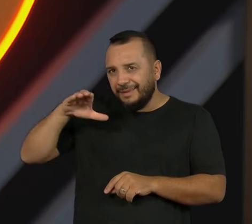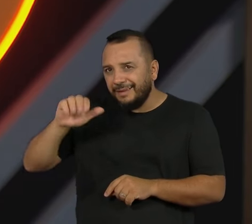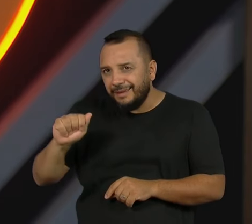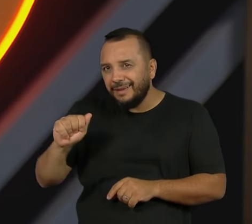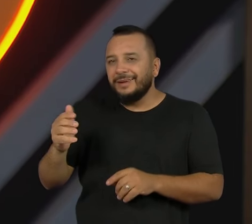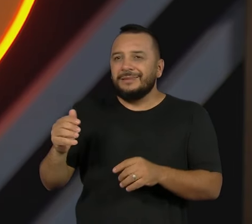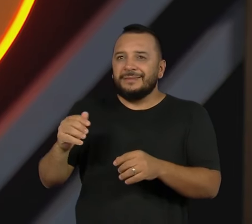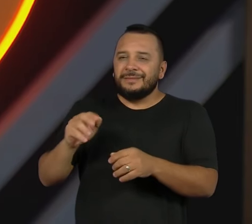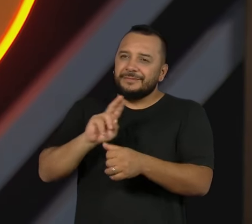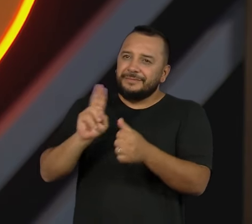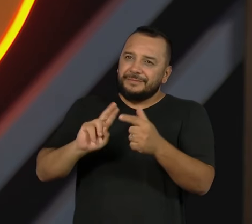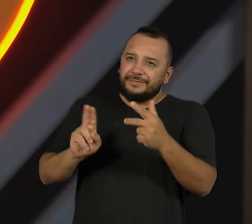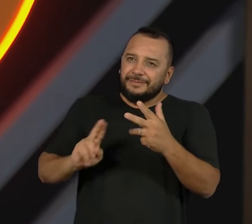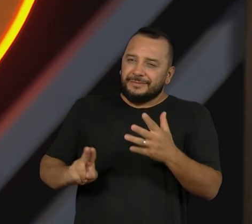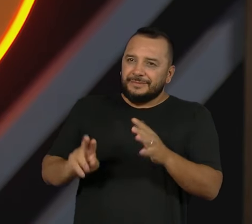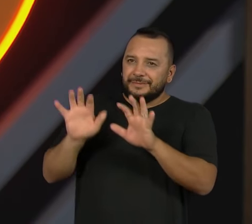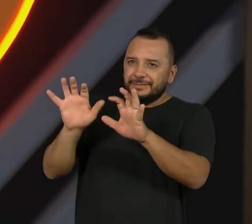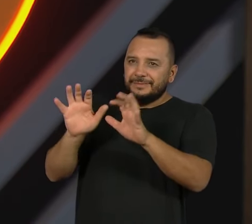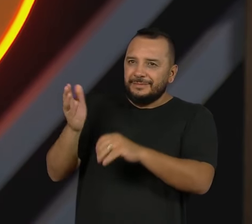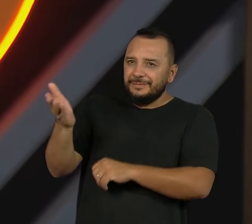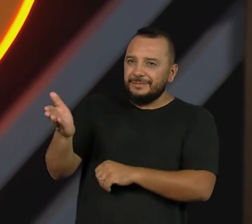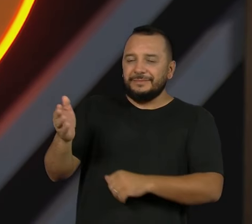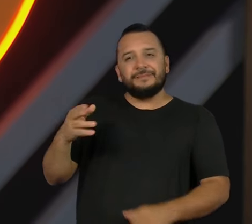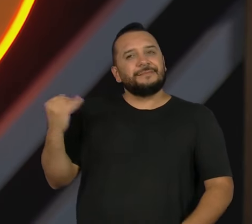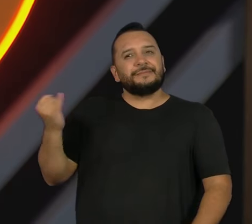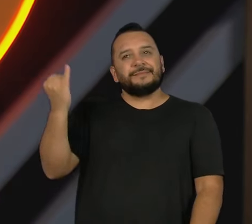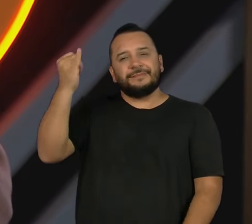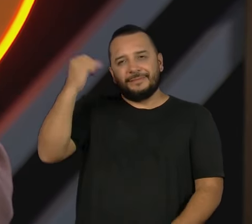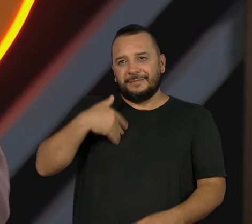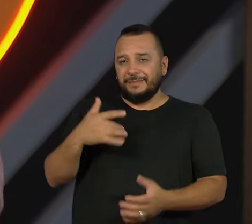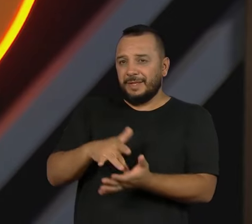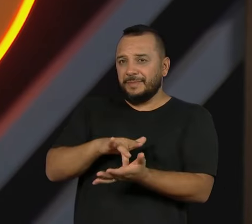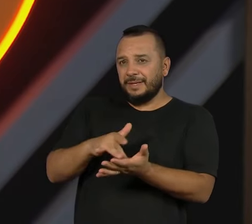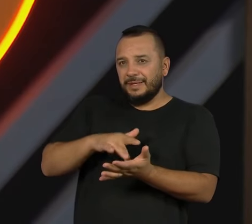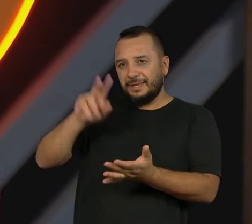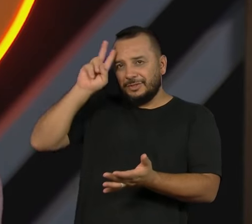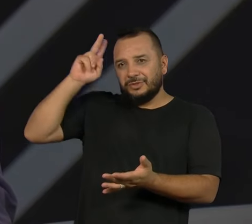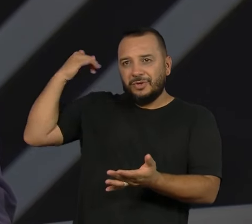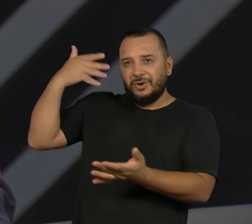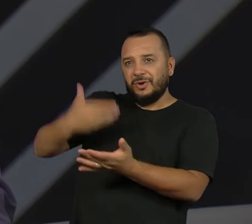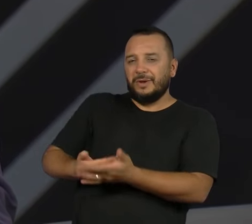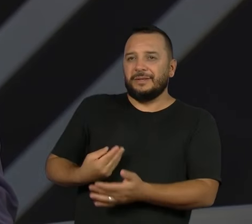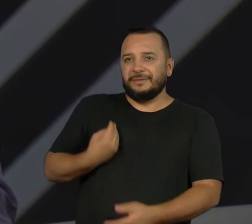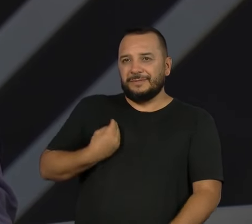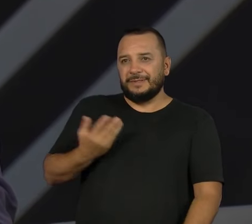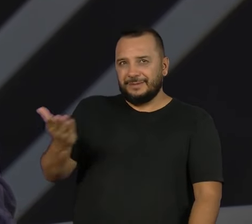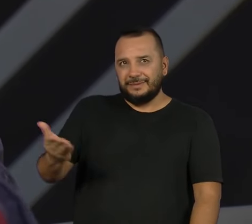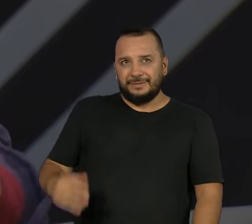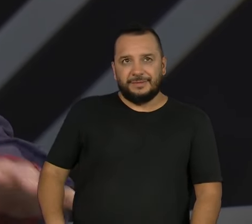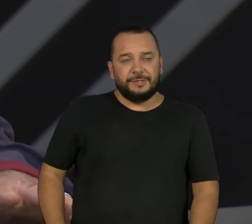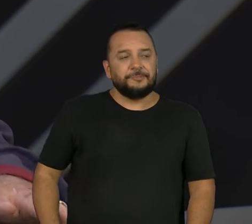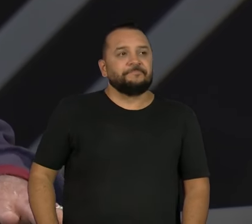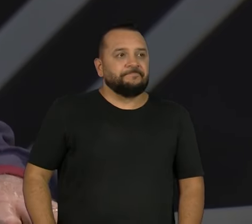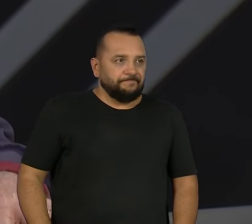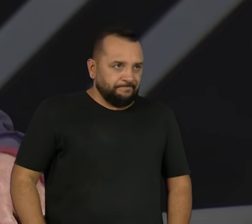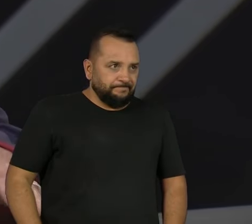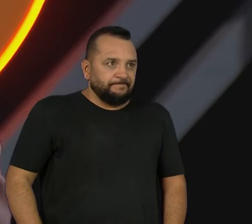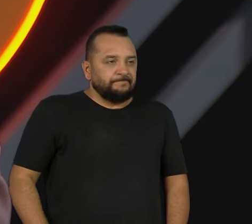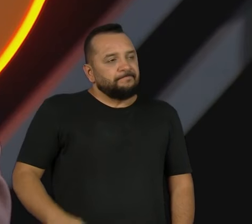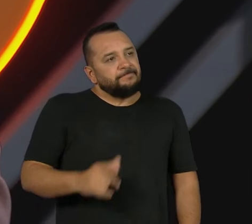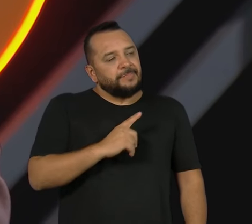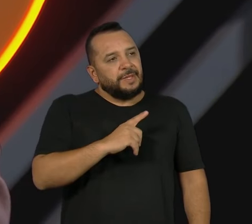a importância do balé clássico na sua trajetória, na sua carreira? Como origem, no rigor